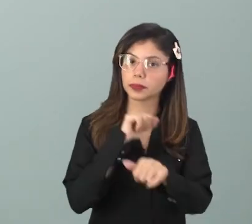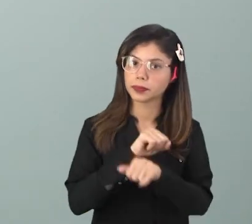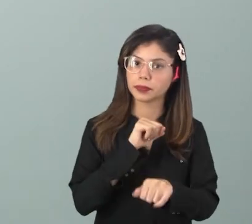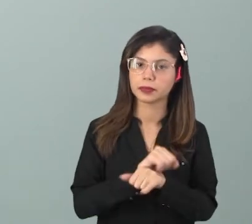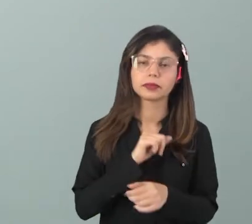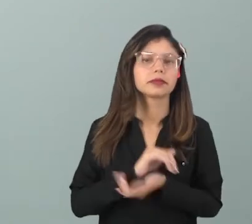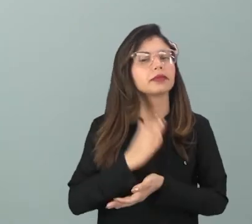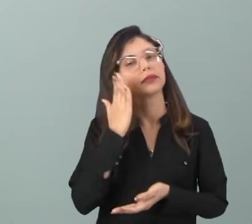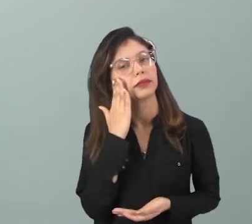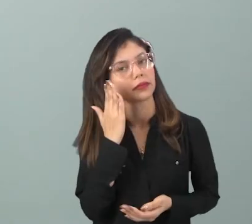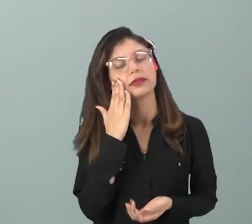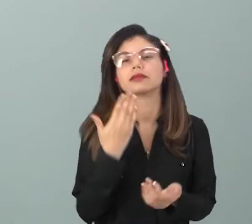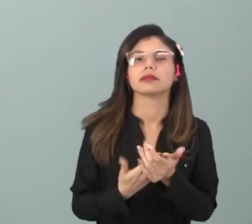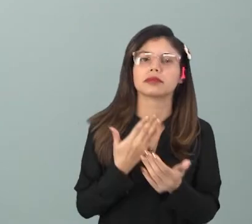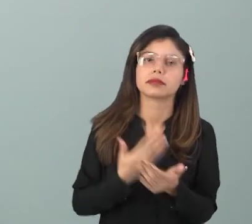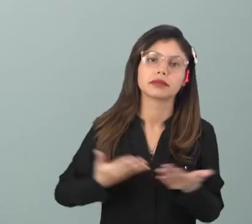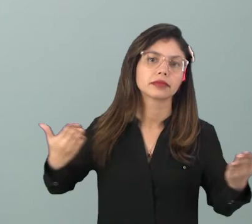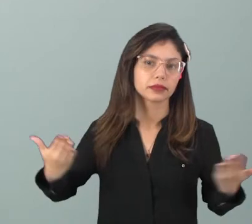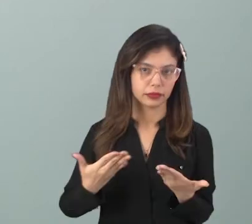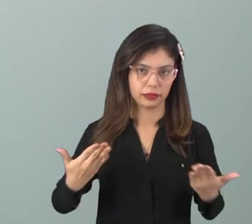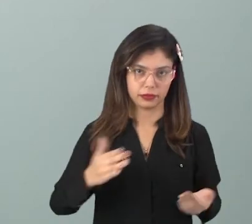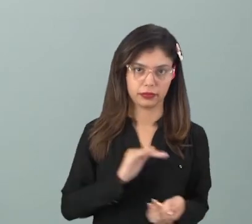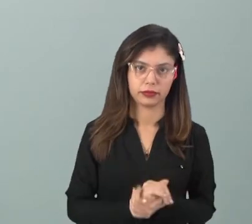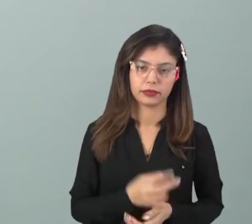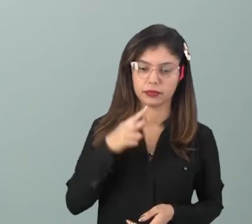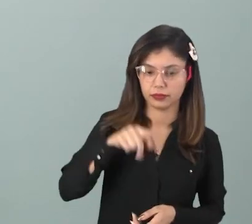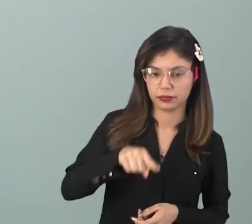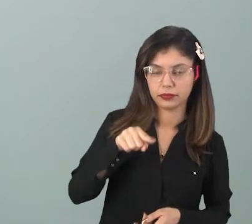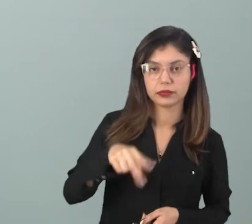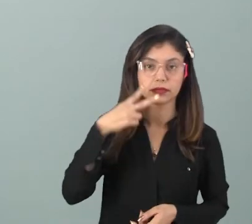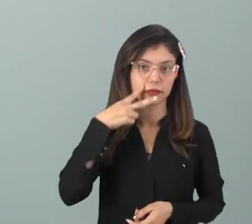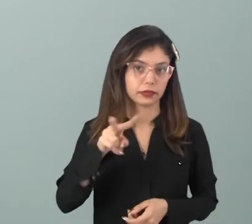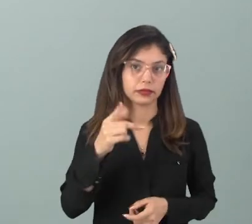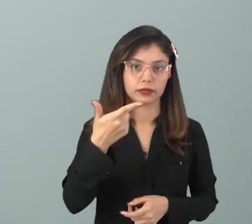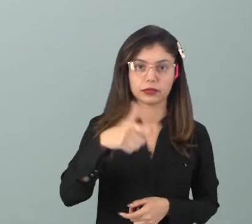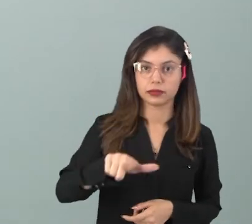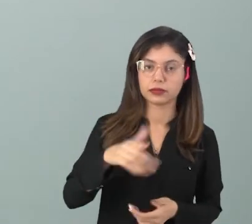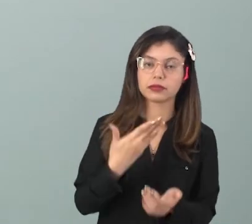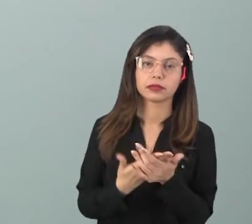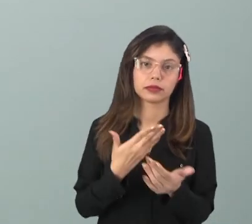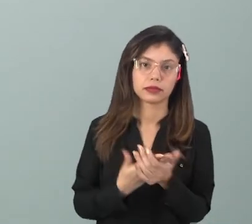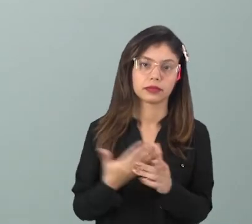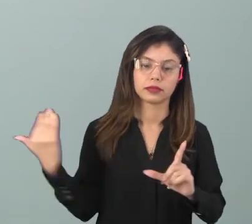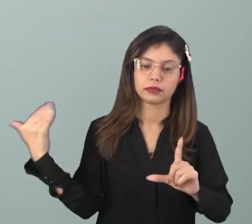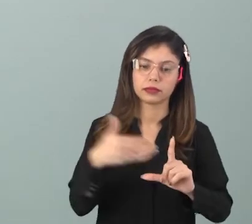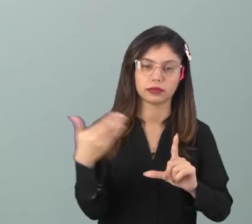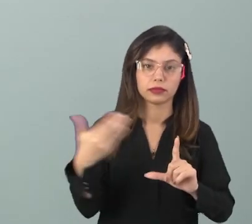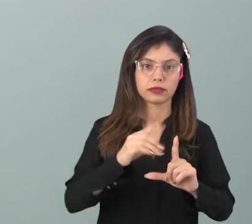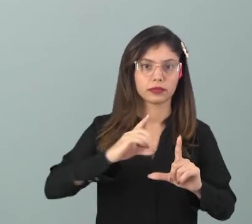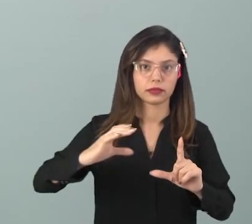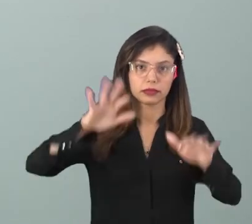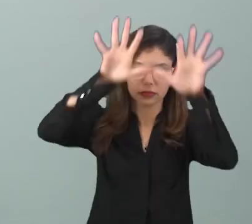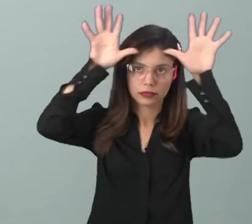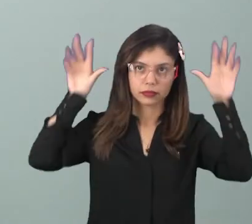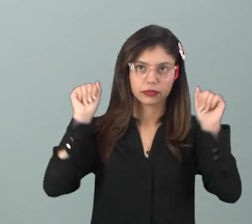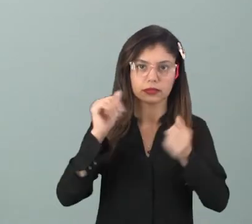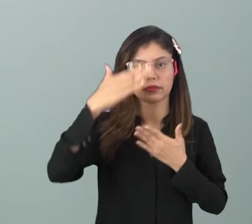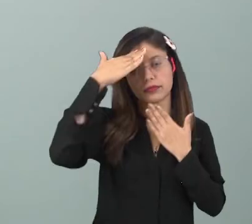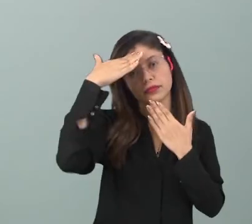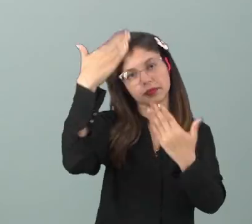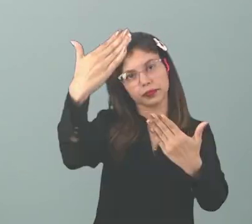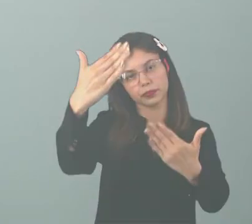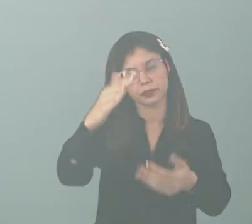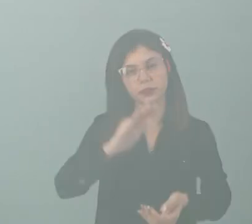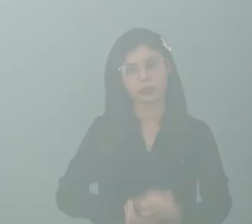espero que tenham entendido a nossa aula de hoje para rever saula novamente acessem o portal e do que Acre